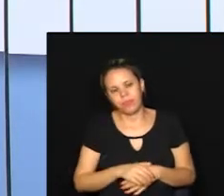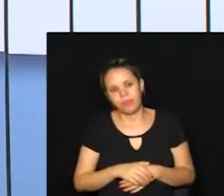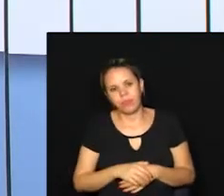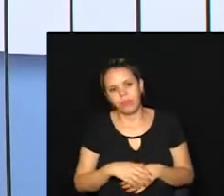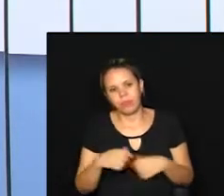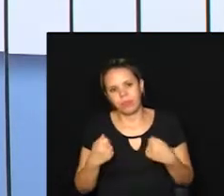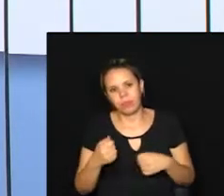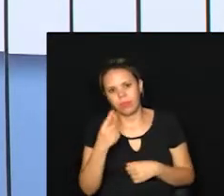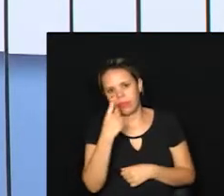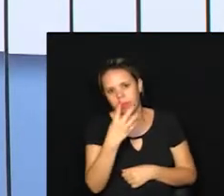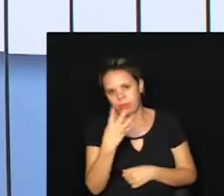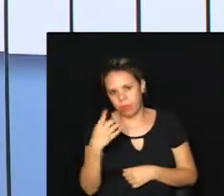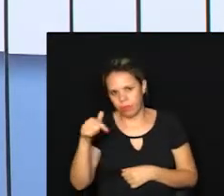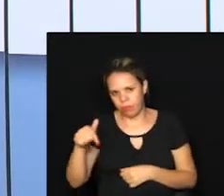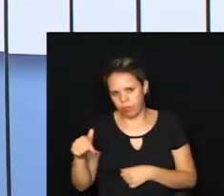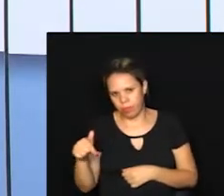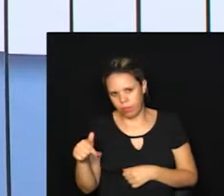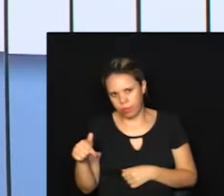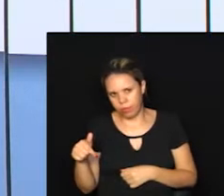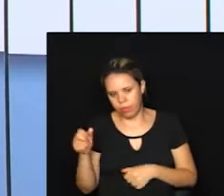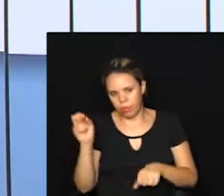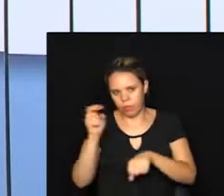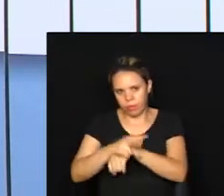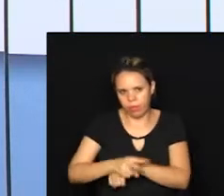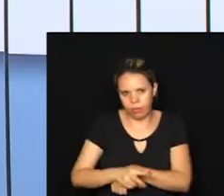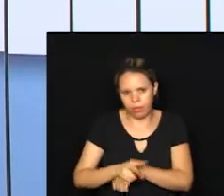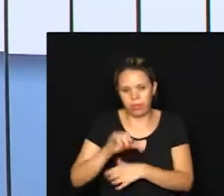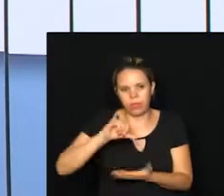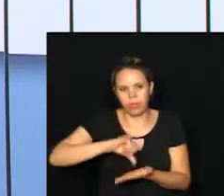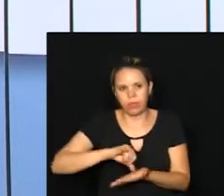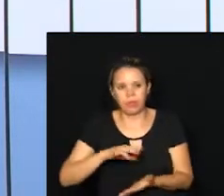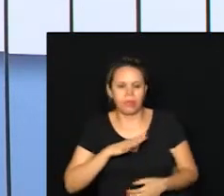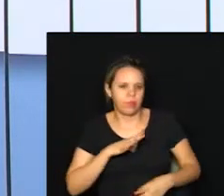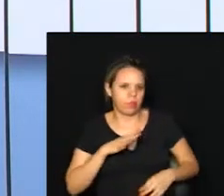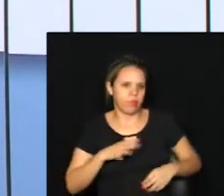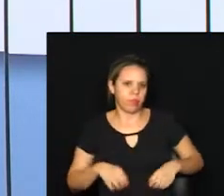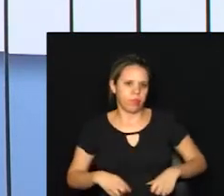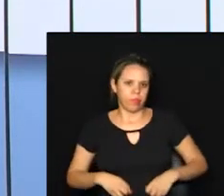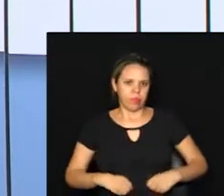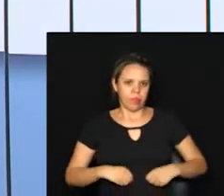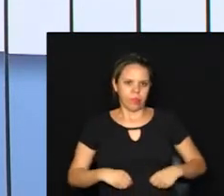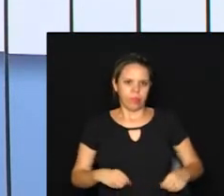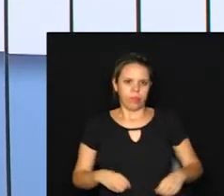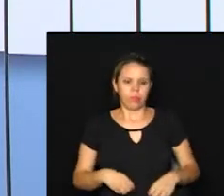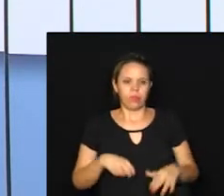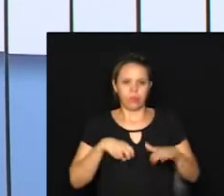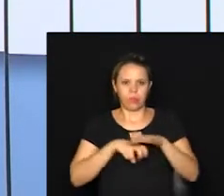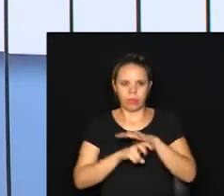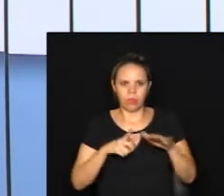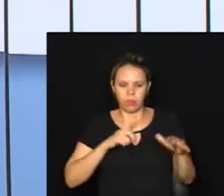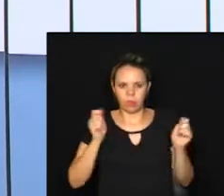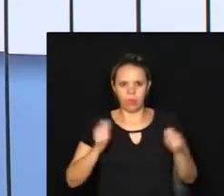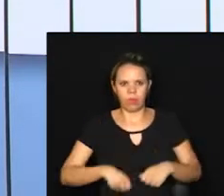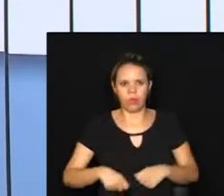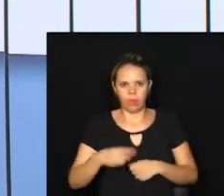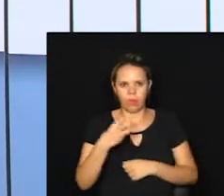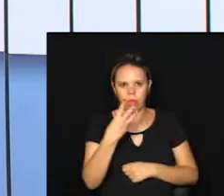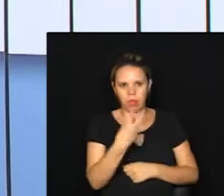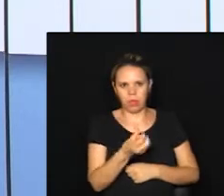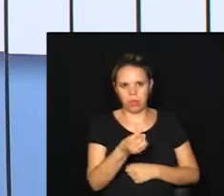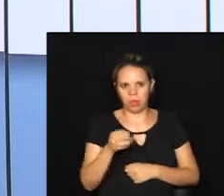de 147 vagas no centro da cidade, a creche terá capacidade para